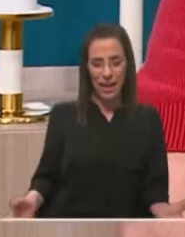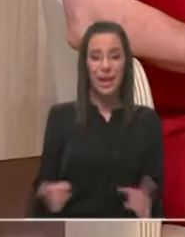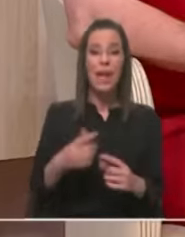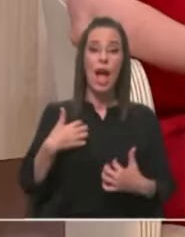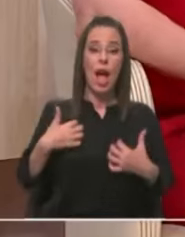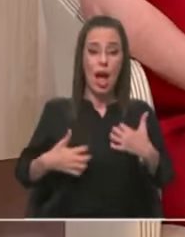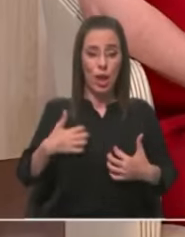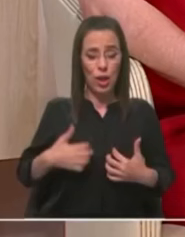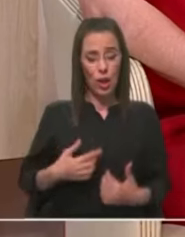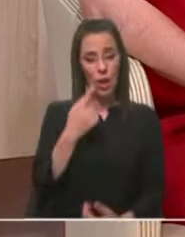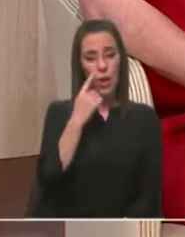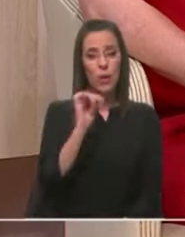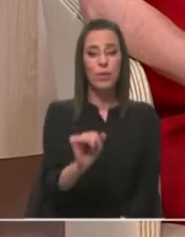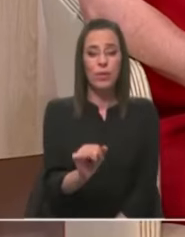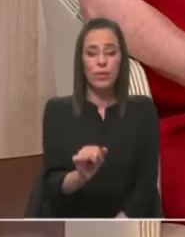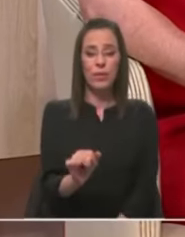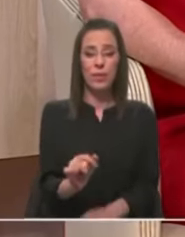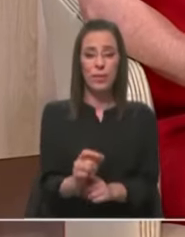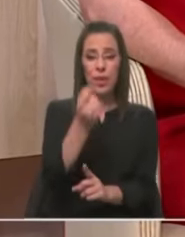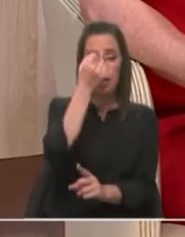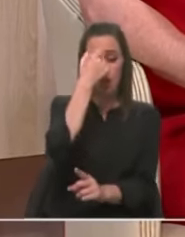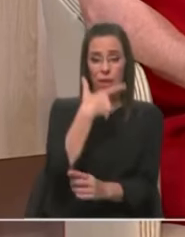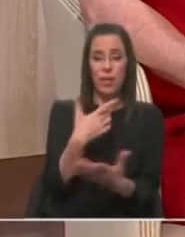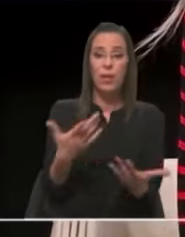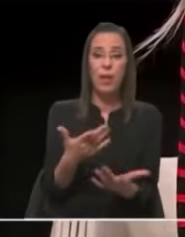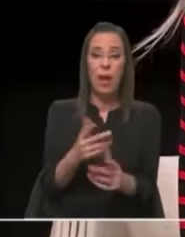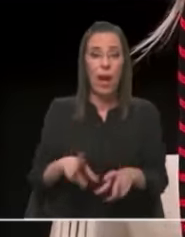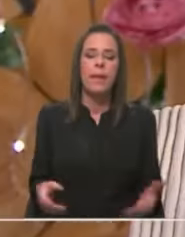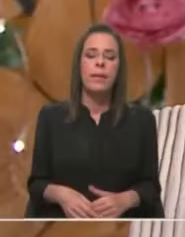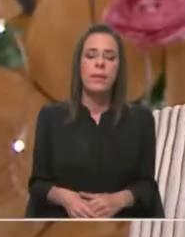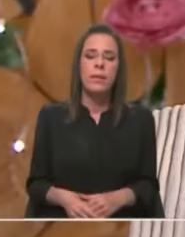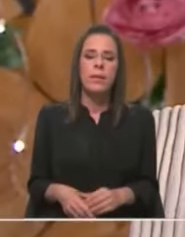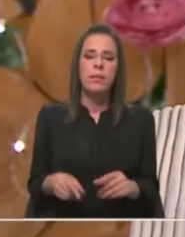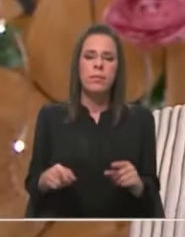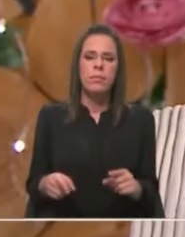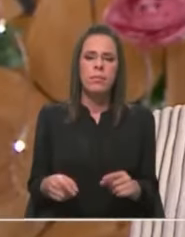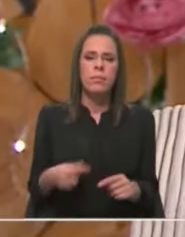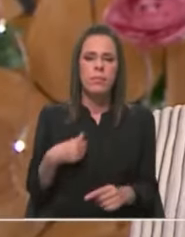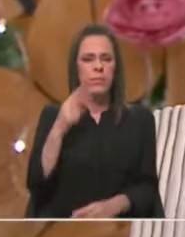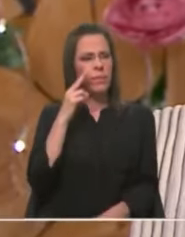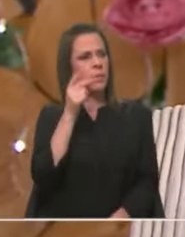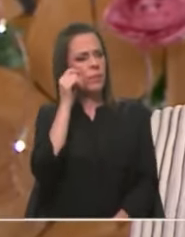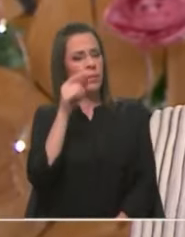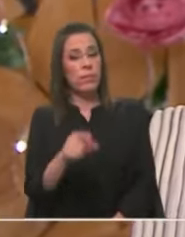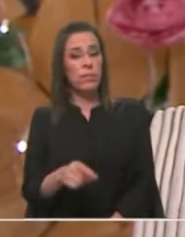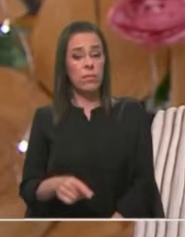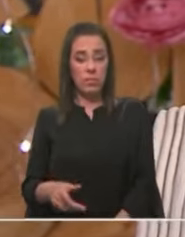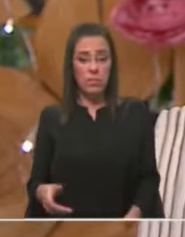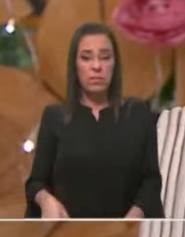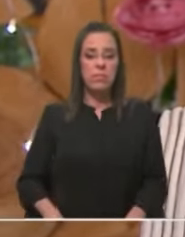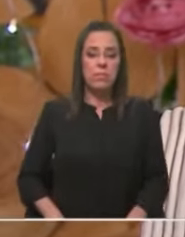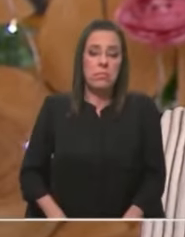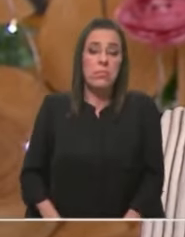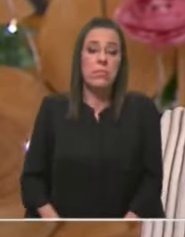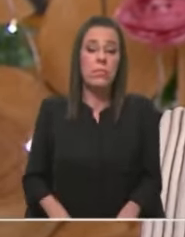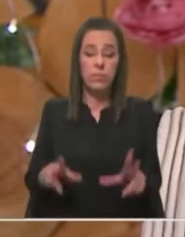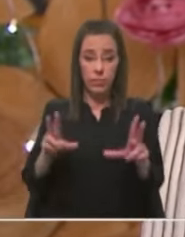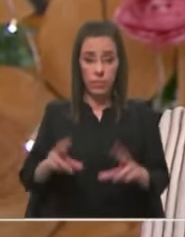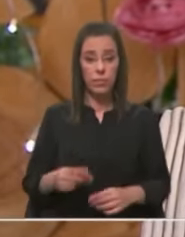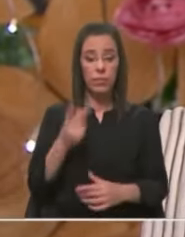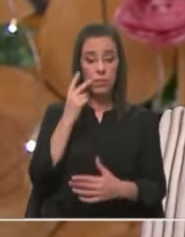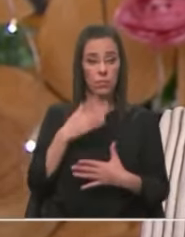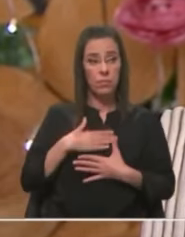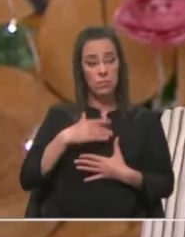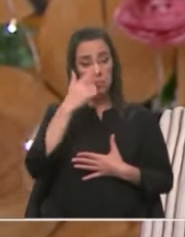ansiosos para conhecer aqui um bocadinho desta sua história tão rica. Eu vi aquele homem, mas nunca na